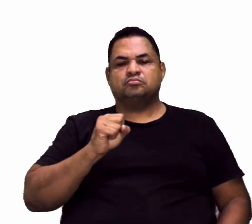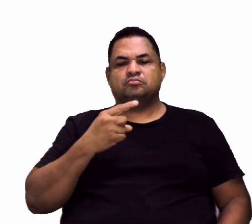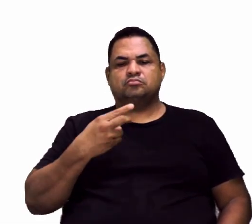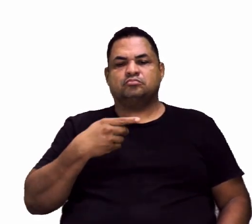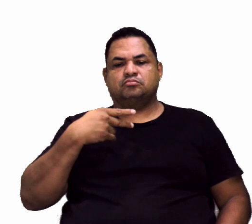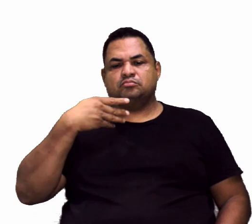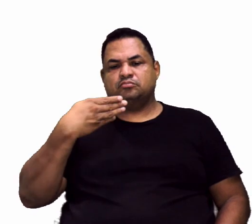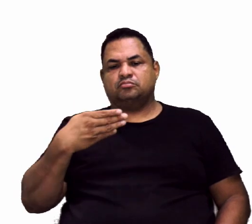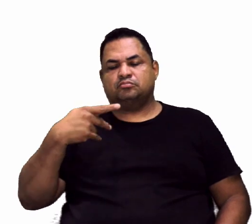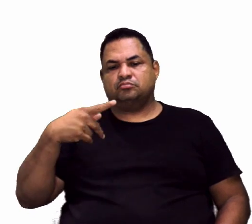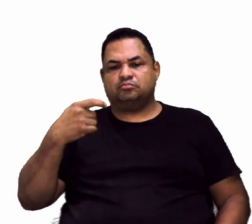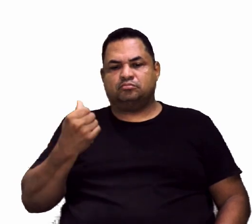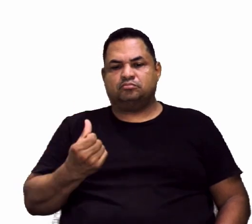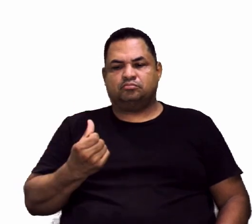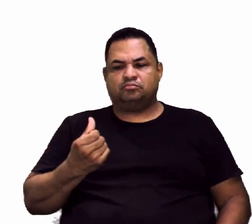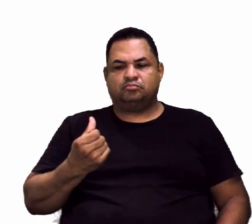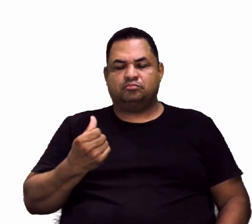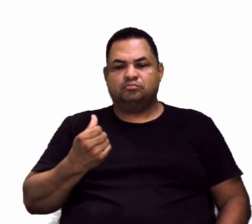4p6,